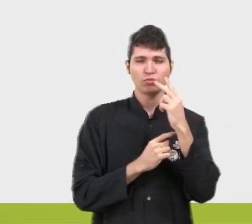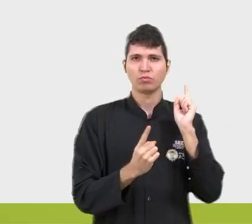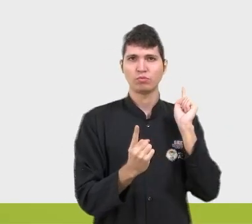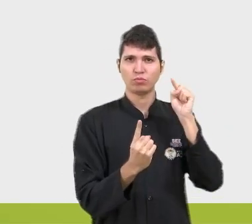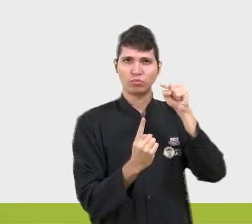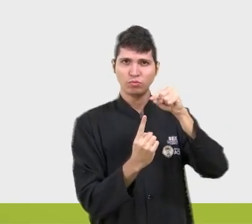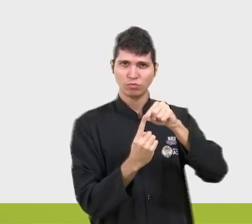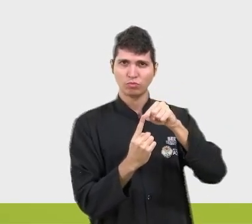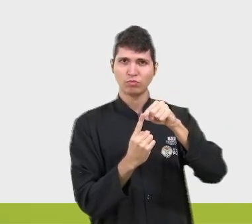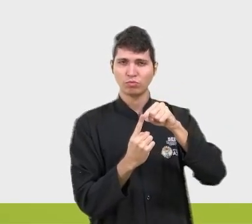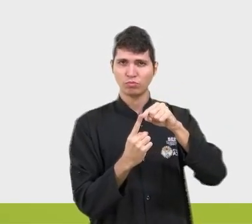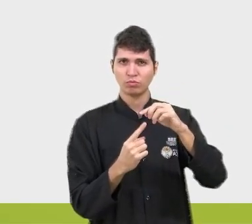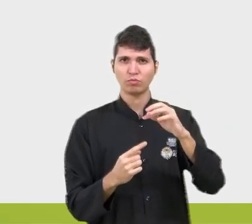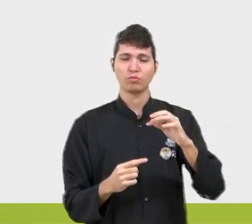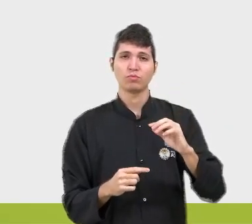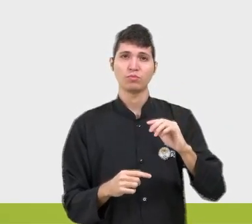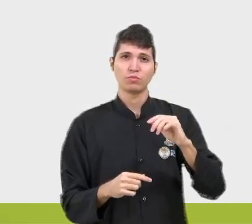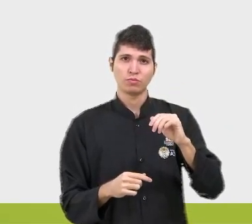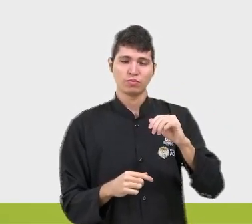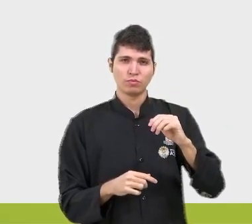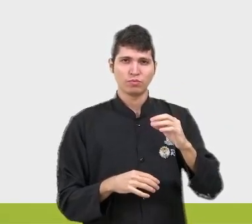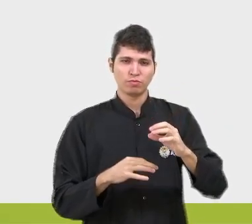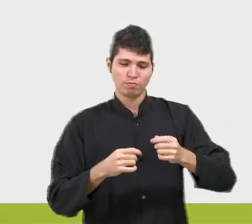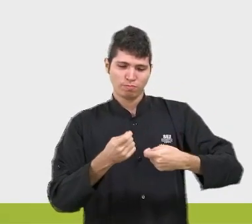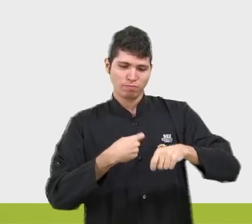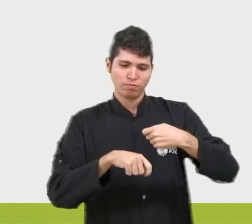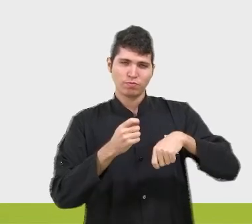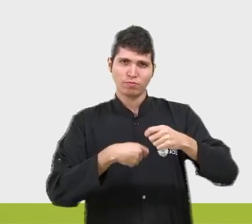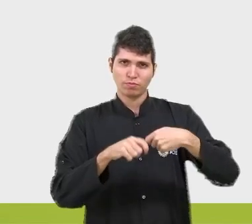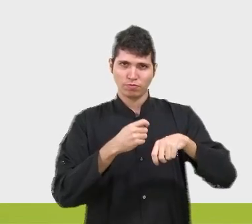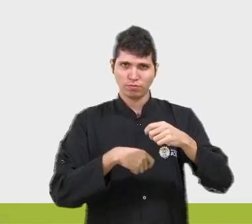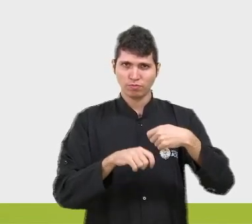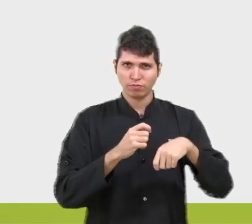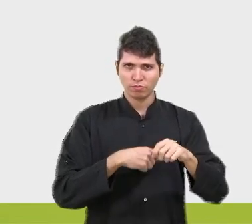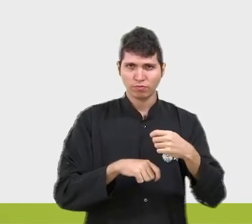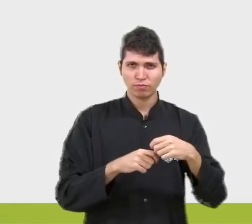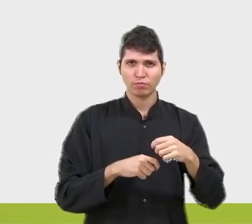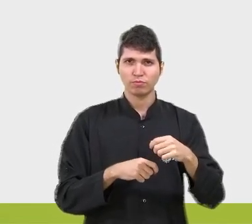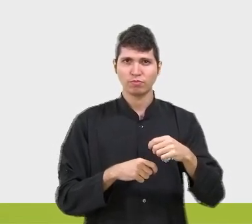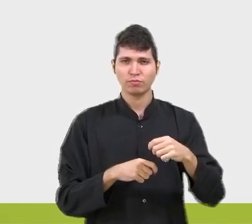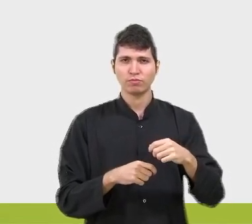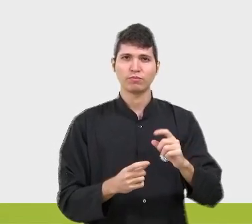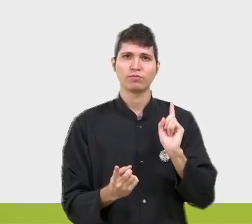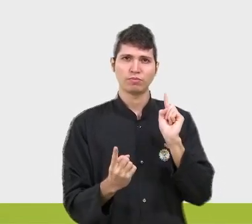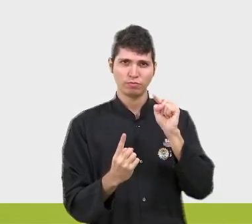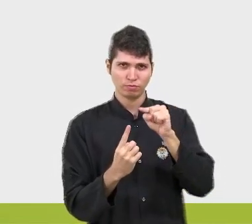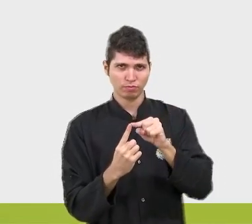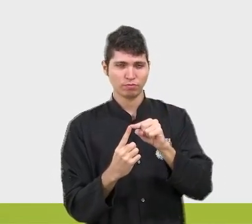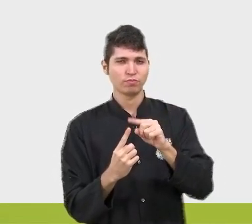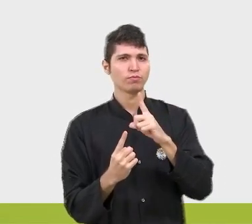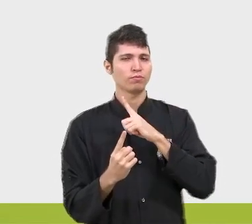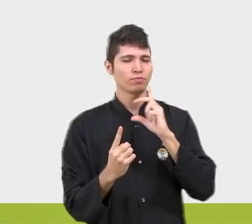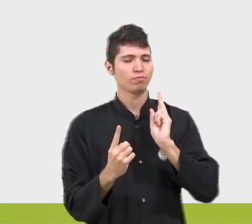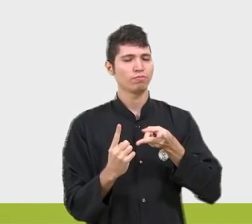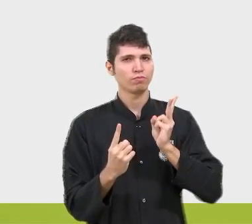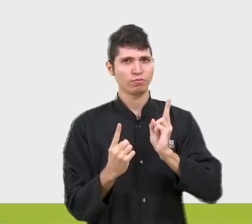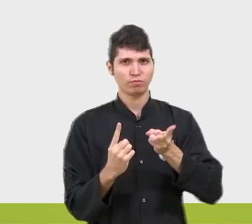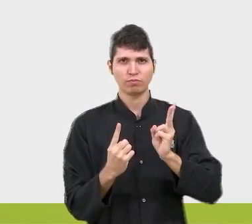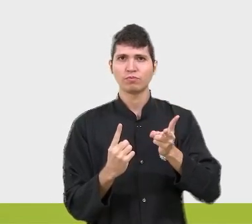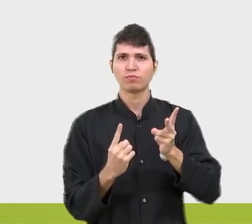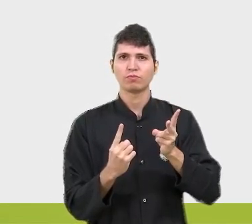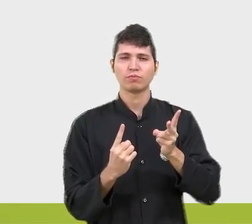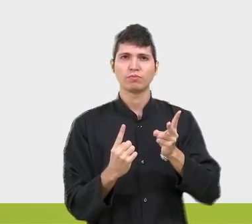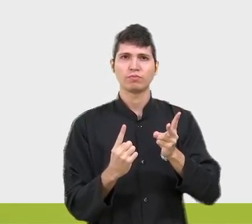de facilitar a administração. Então, quando se regionaliza, é com um objetivo, tá?